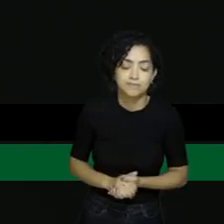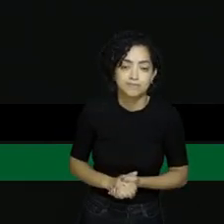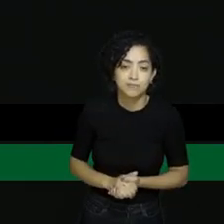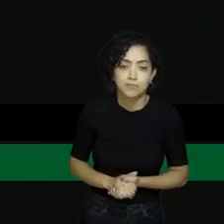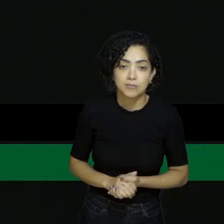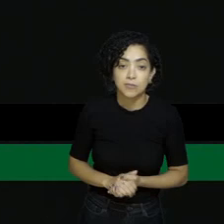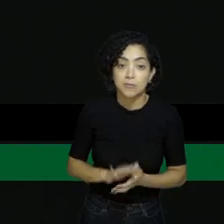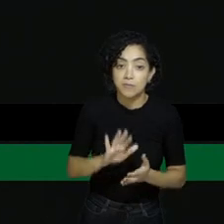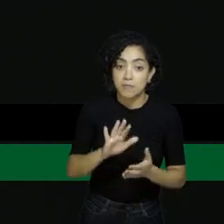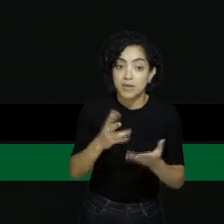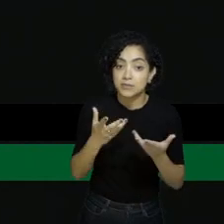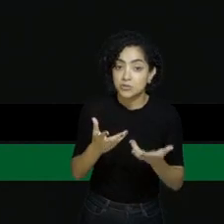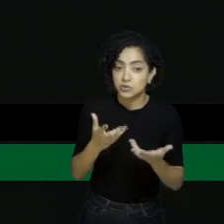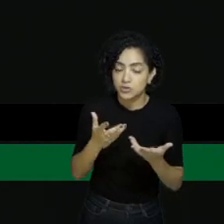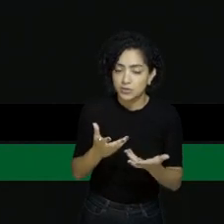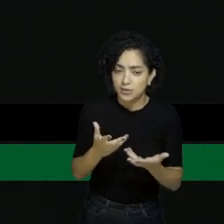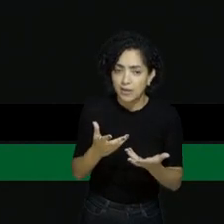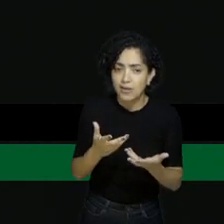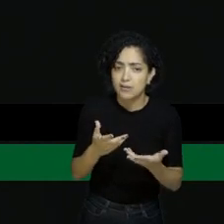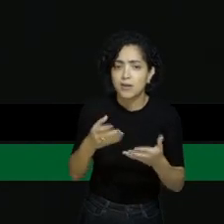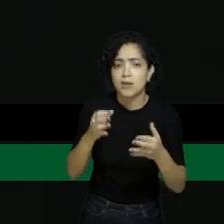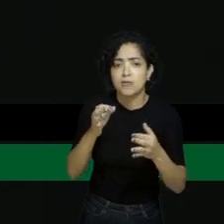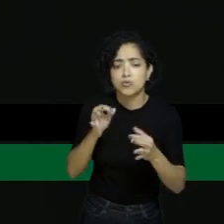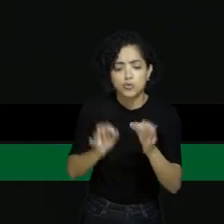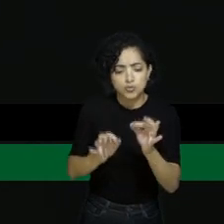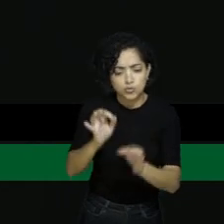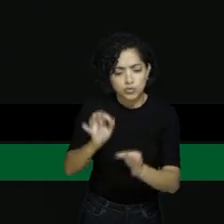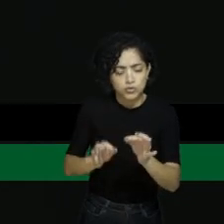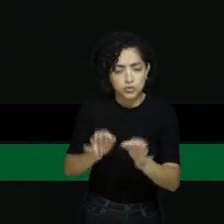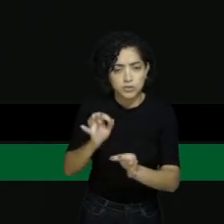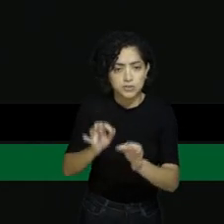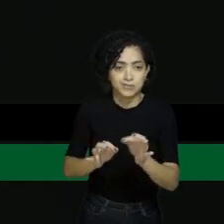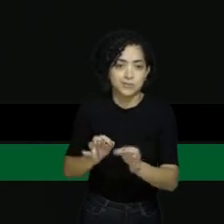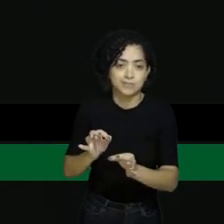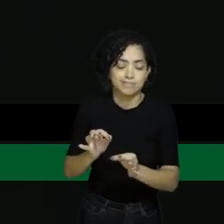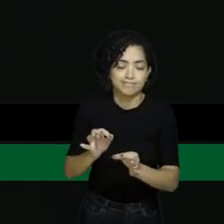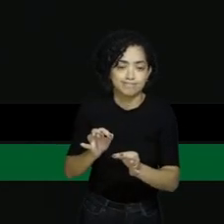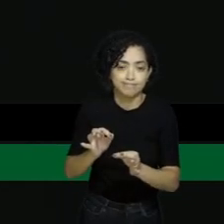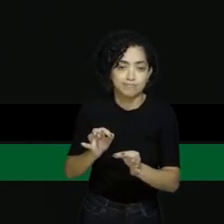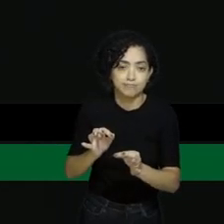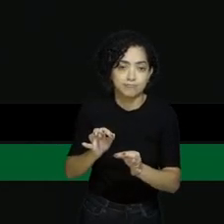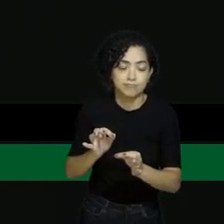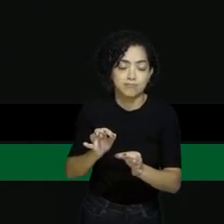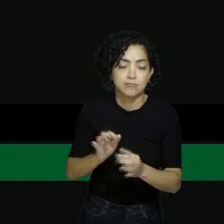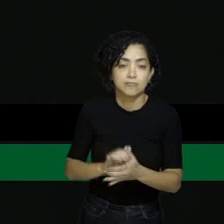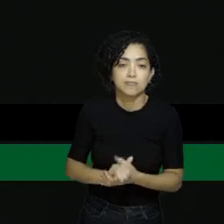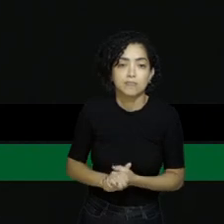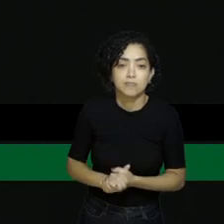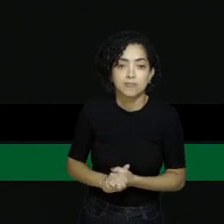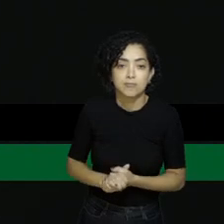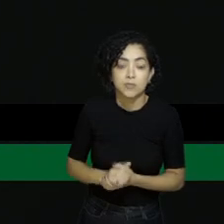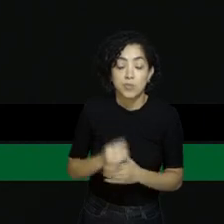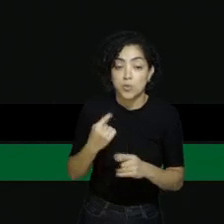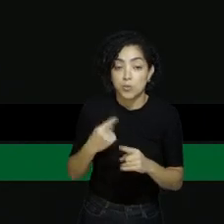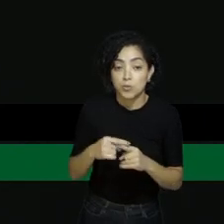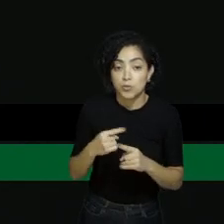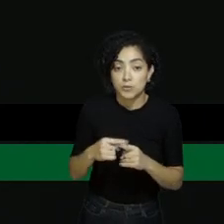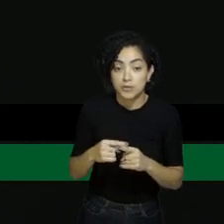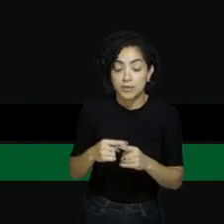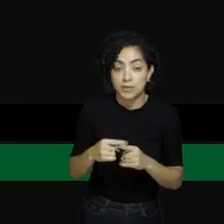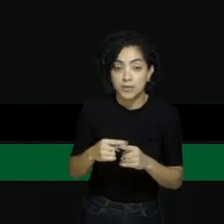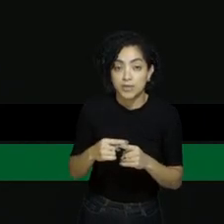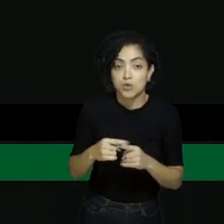Mas queremos aqui fazer uma justiça para este governo, porque o